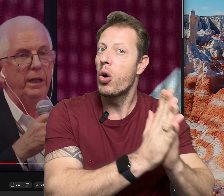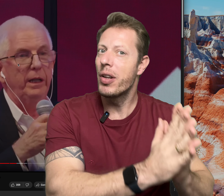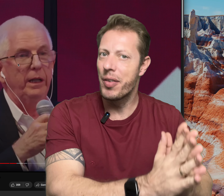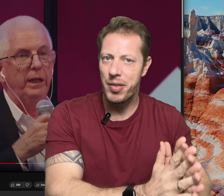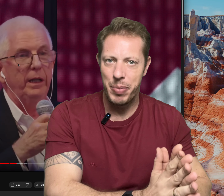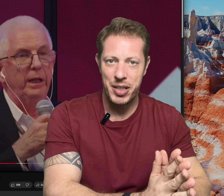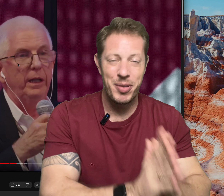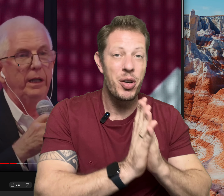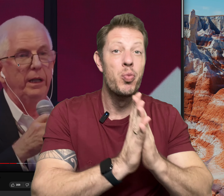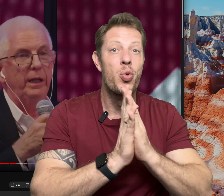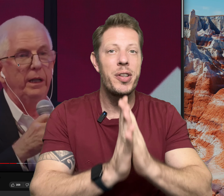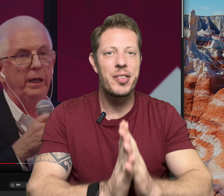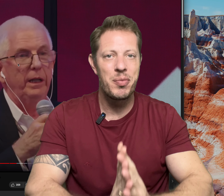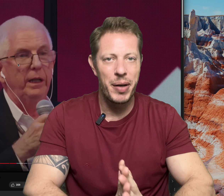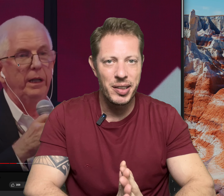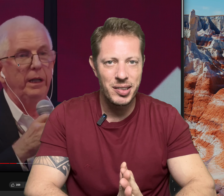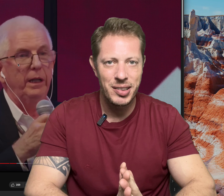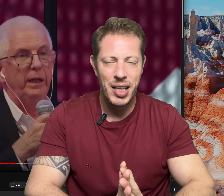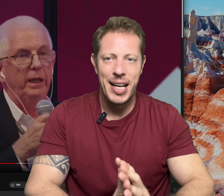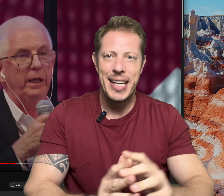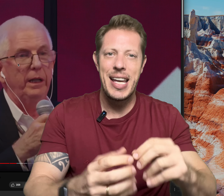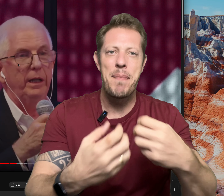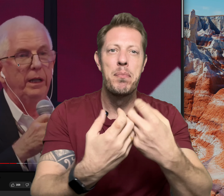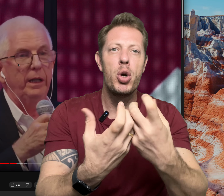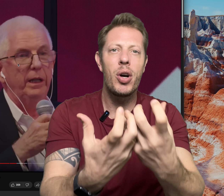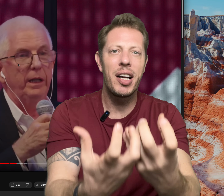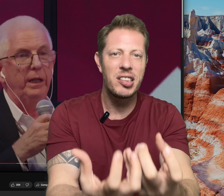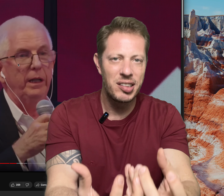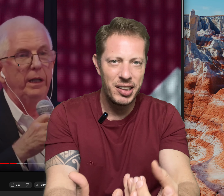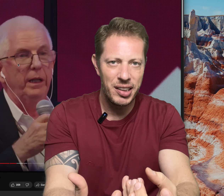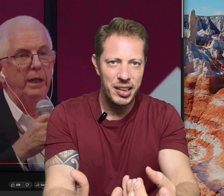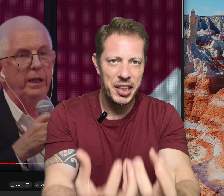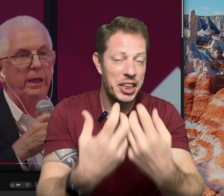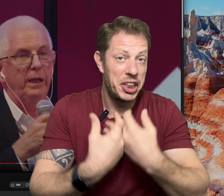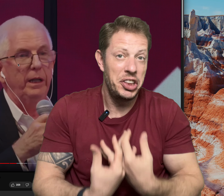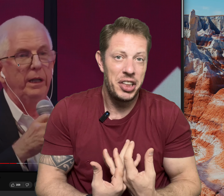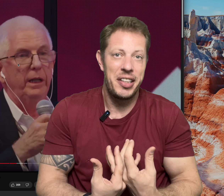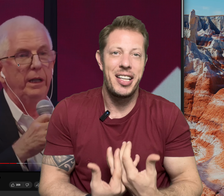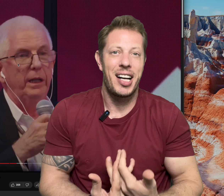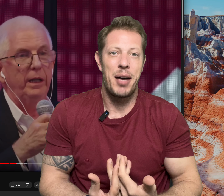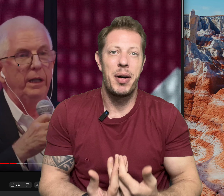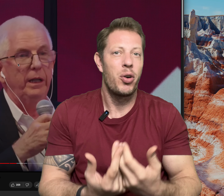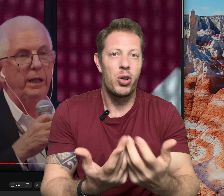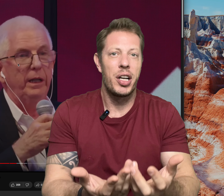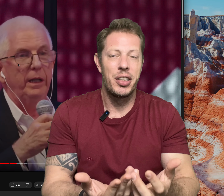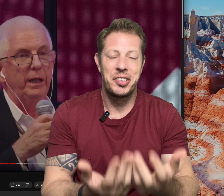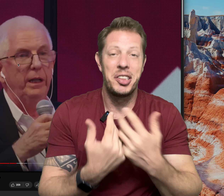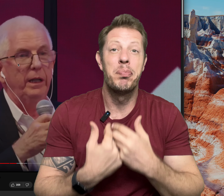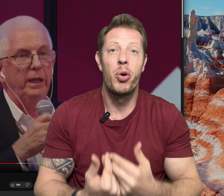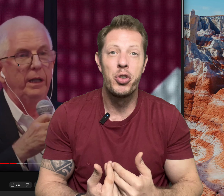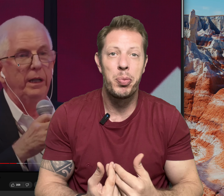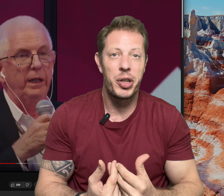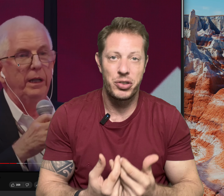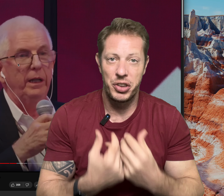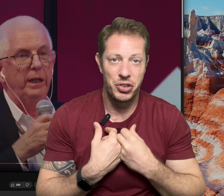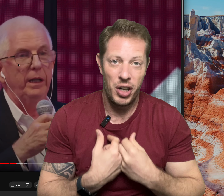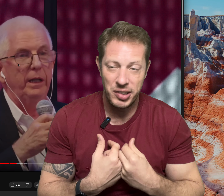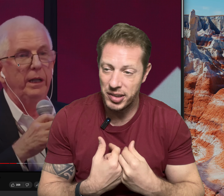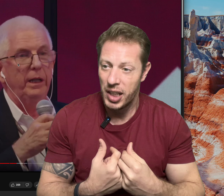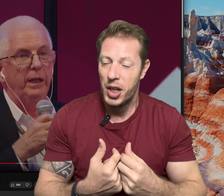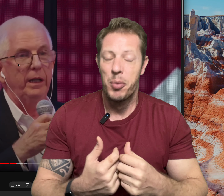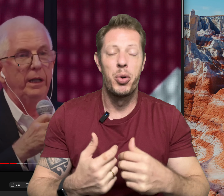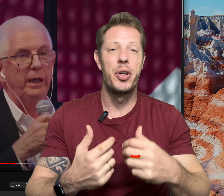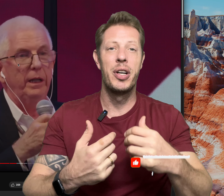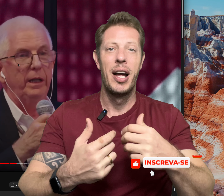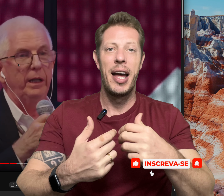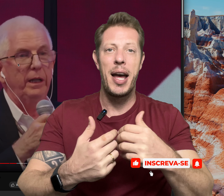não são todas as empresas, mas são muitas empresas, e a burocracia que a gente da TI acaba colocando, às vezes impondo por questões